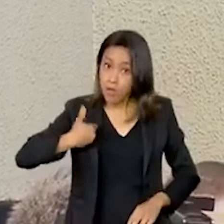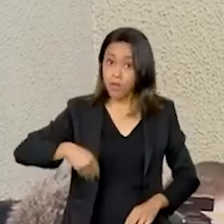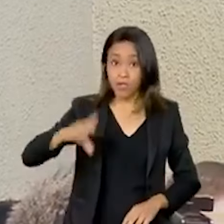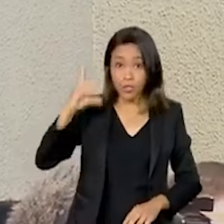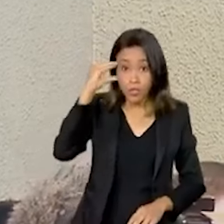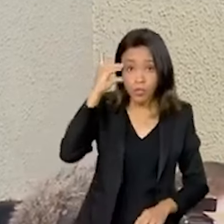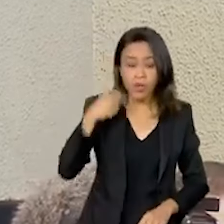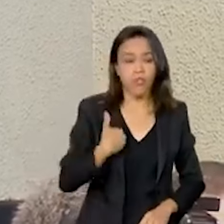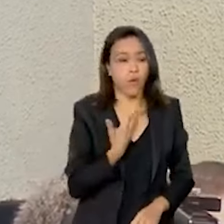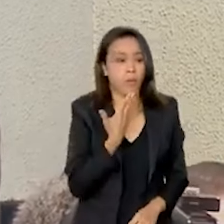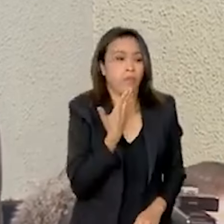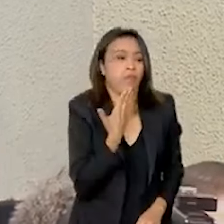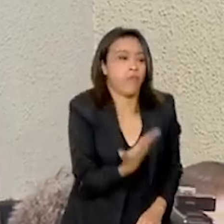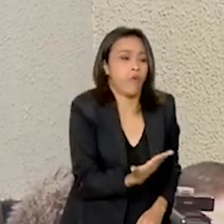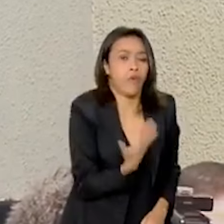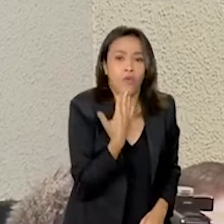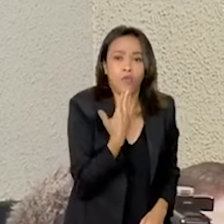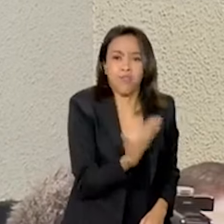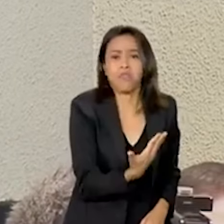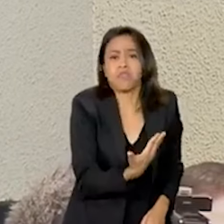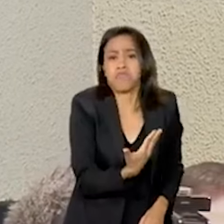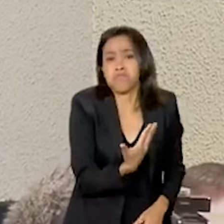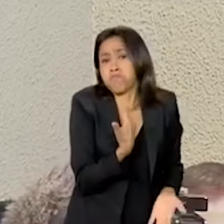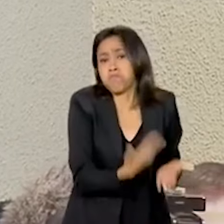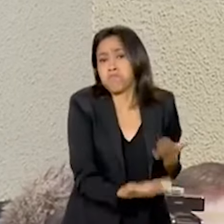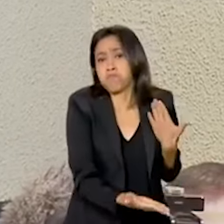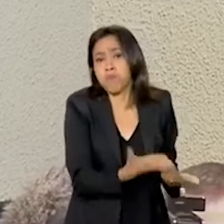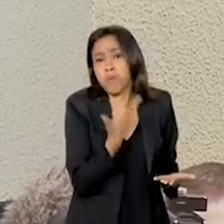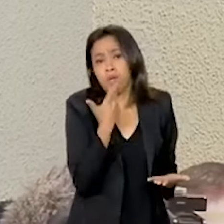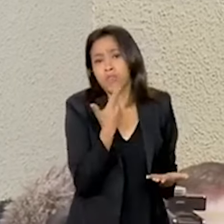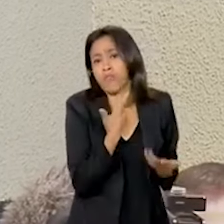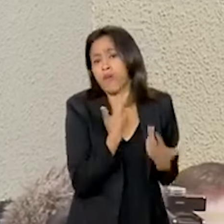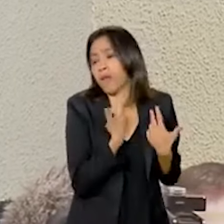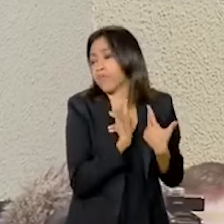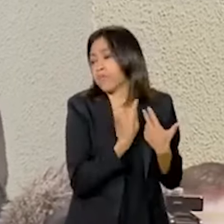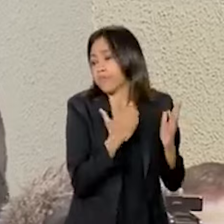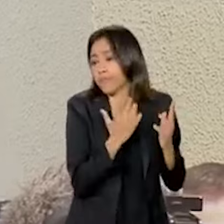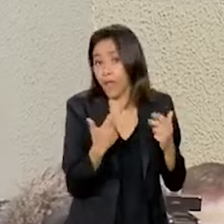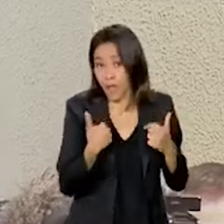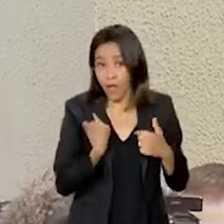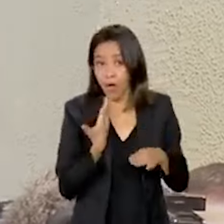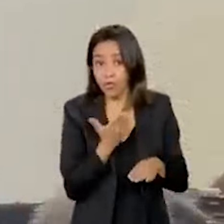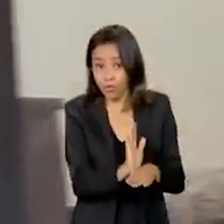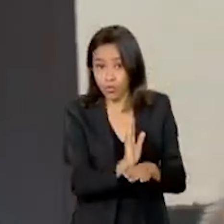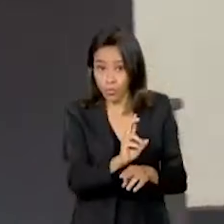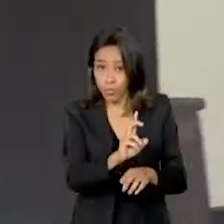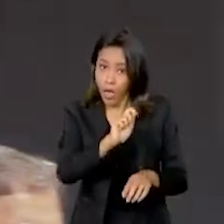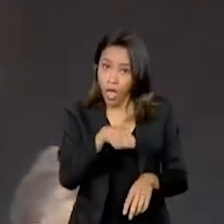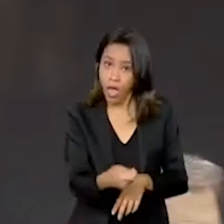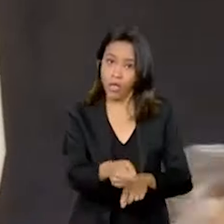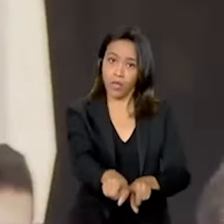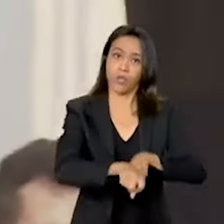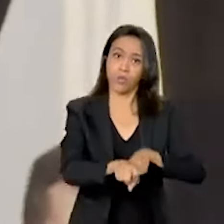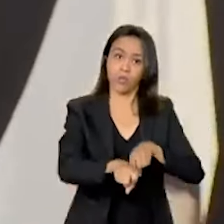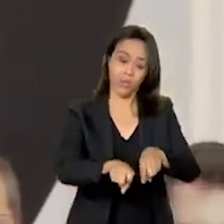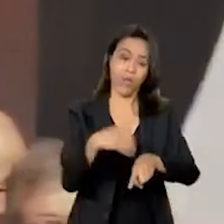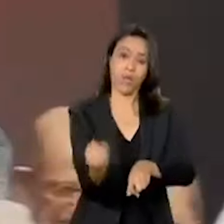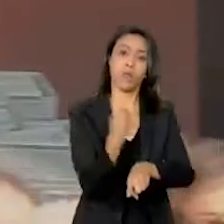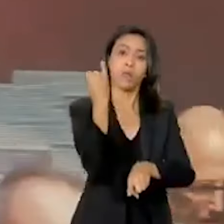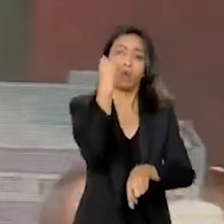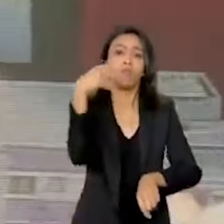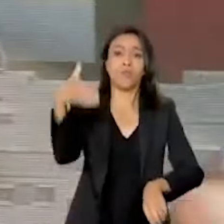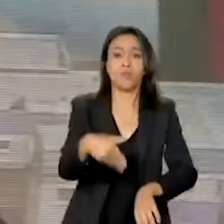e não vou pedir. Eles que falam o que quiser, que façam o que quiser. Eu ajudo porque a agricultura é importante para